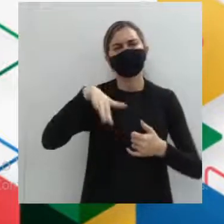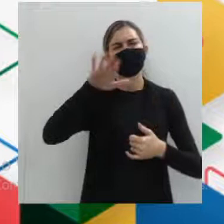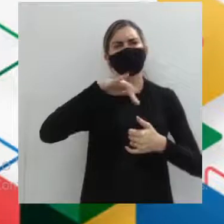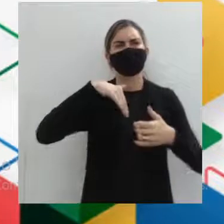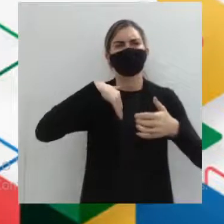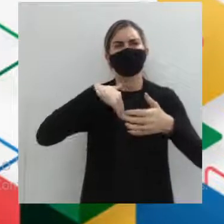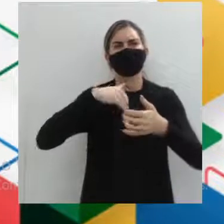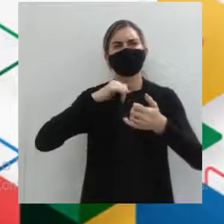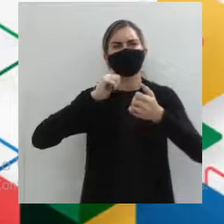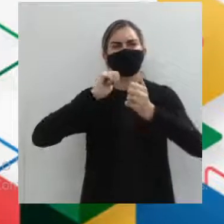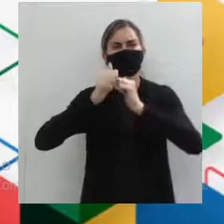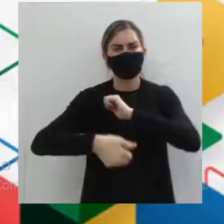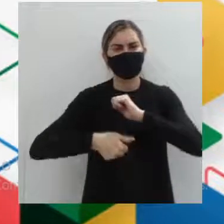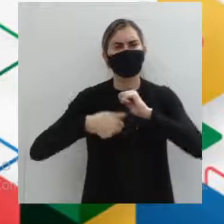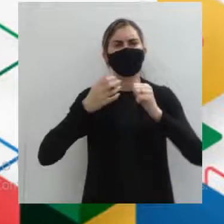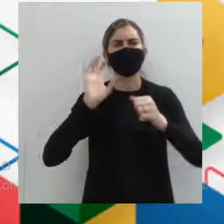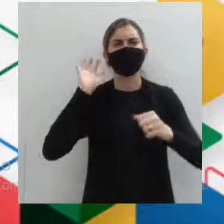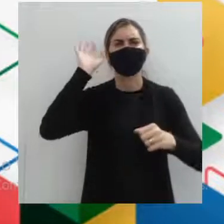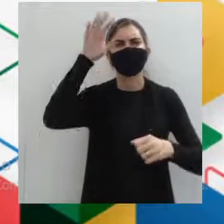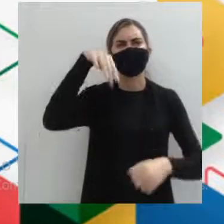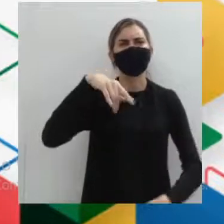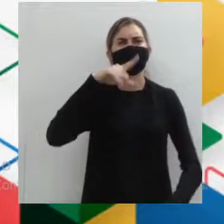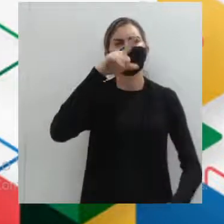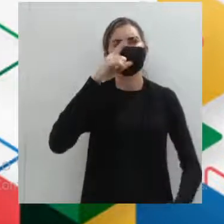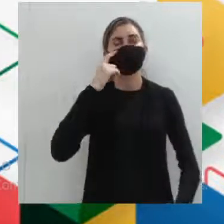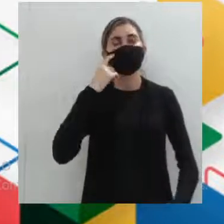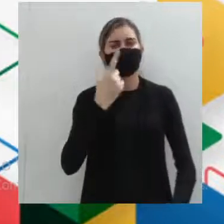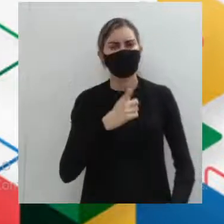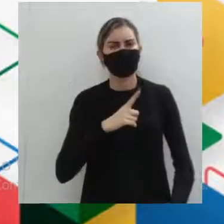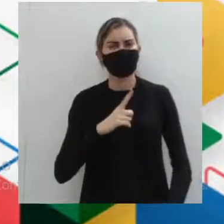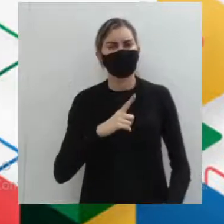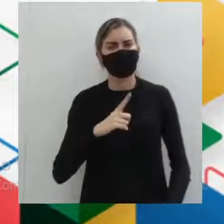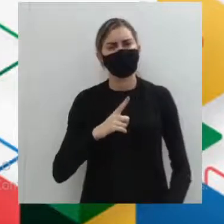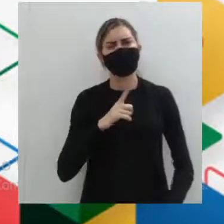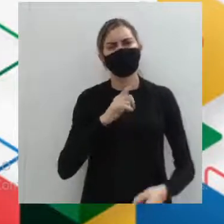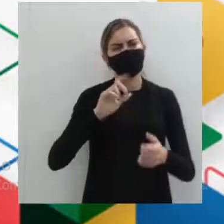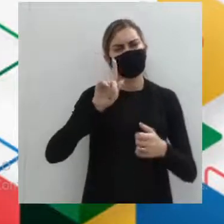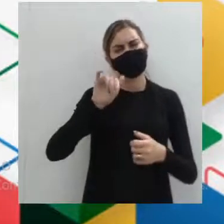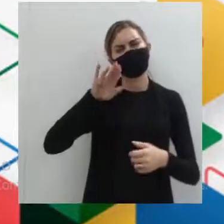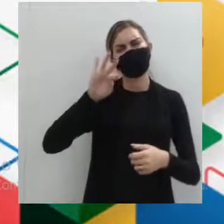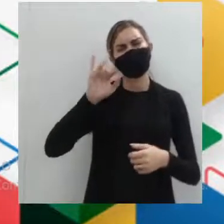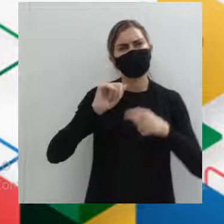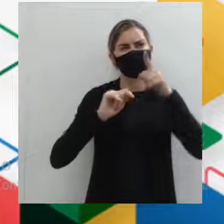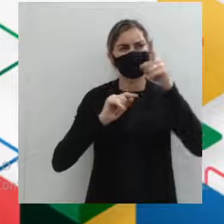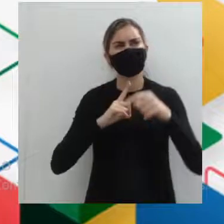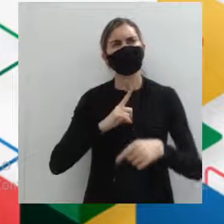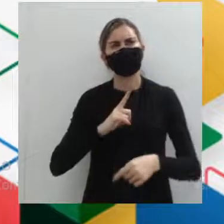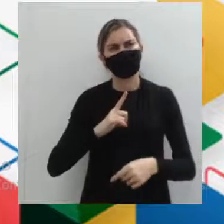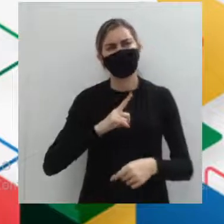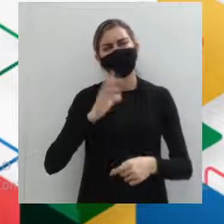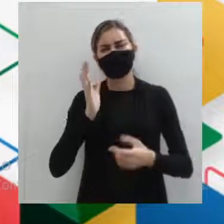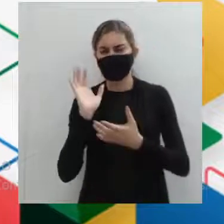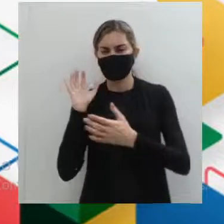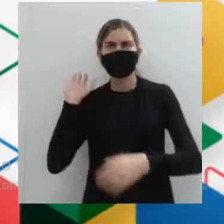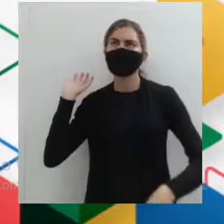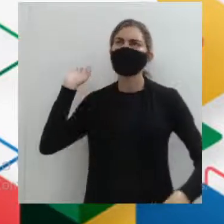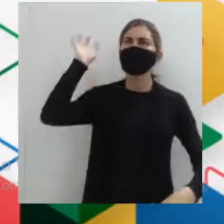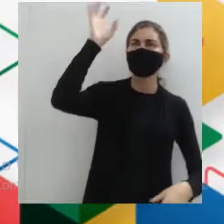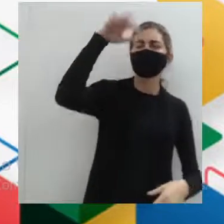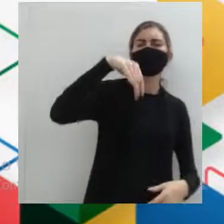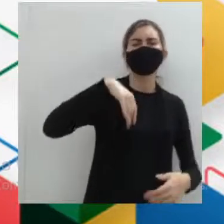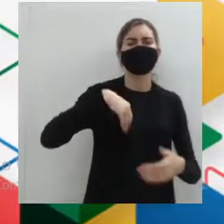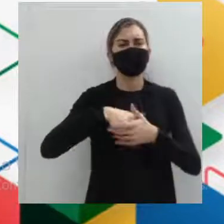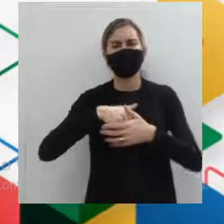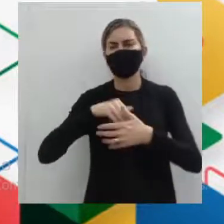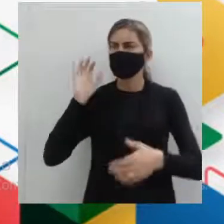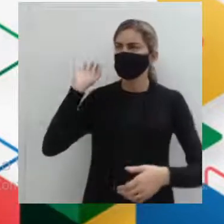que a gente vê aqui, é um voleibol, não é isso? E a gente tem o um elemento da ginástica presente nisso, tem os lançamentos, né, da